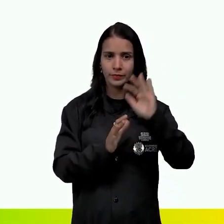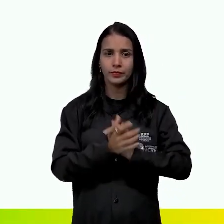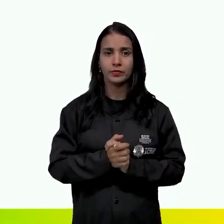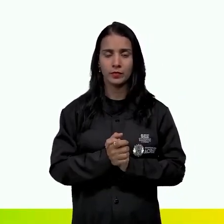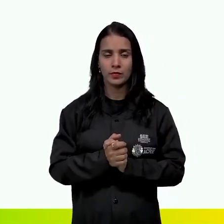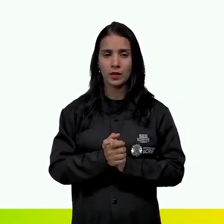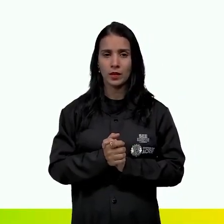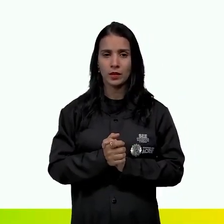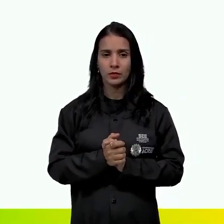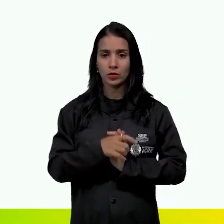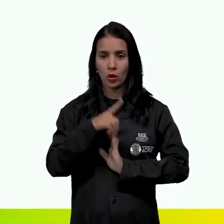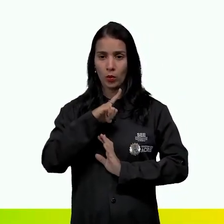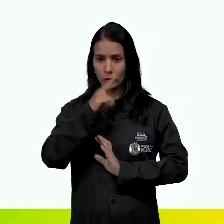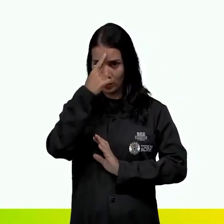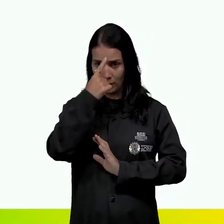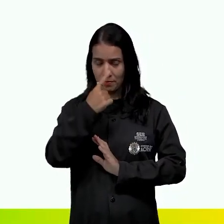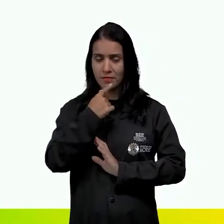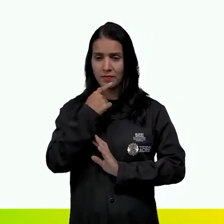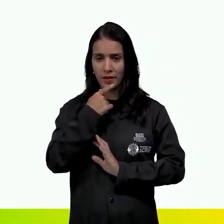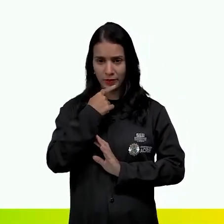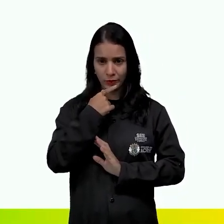aqui no tanque,